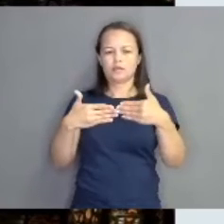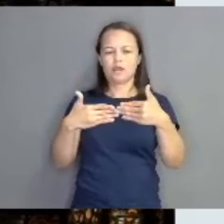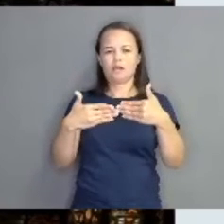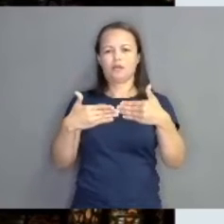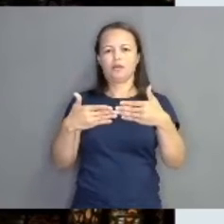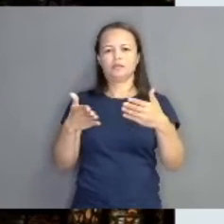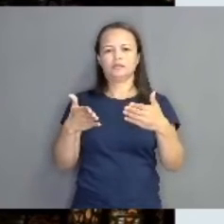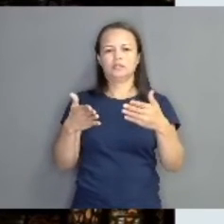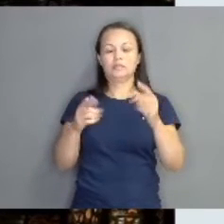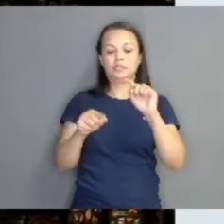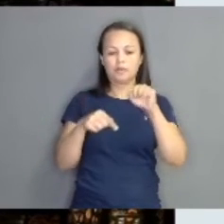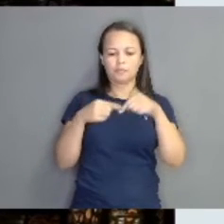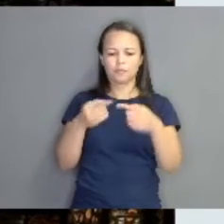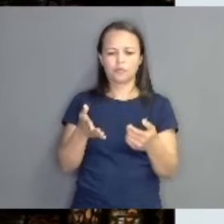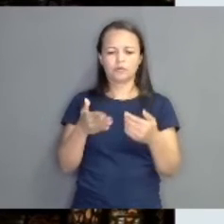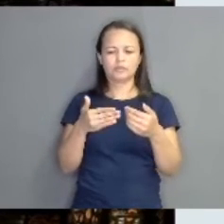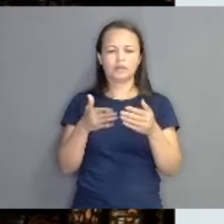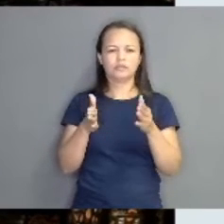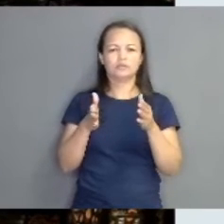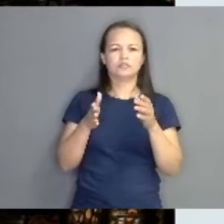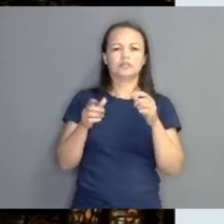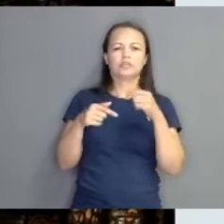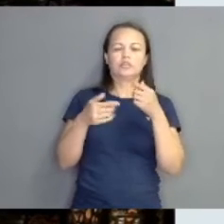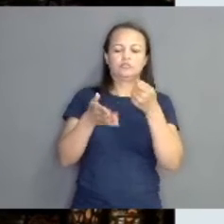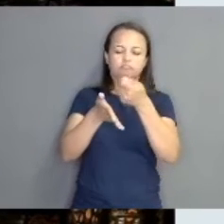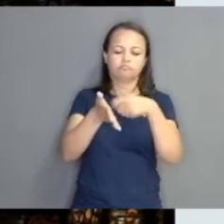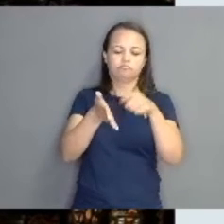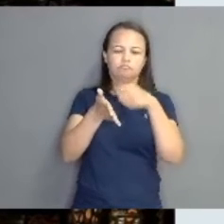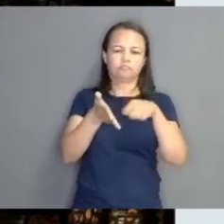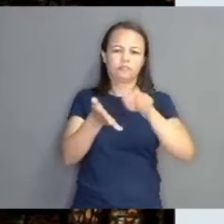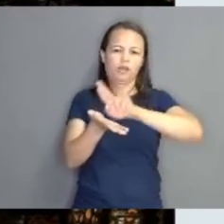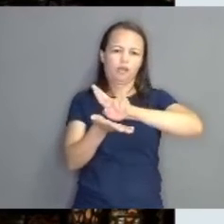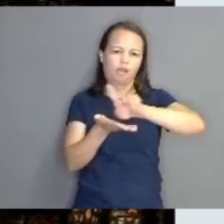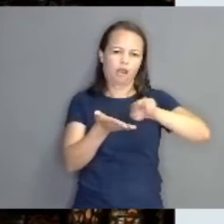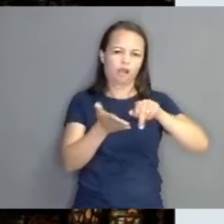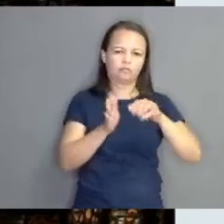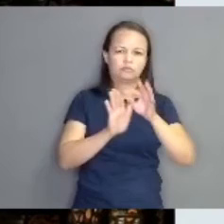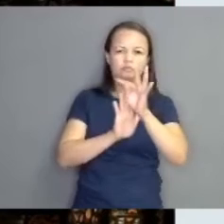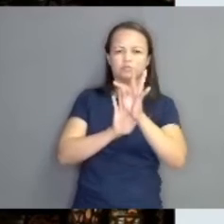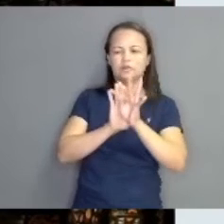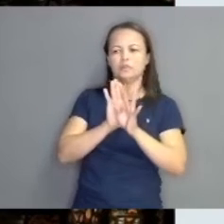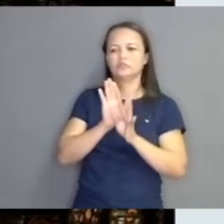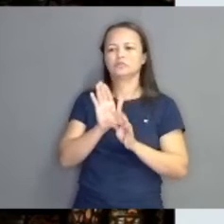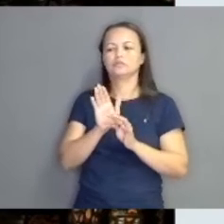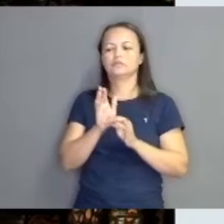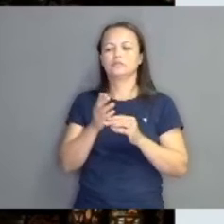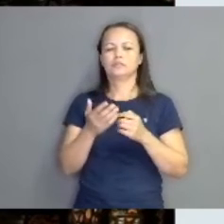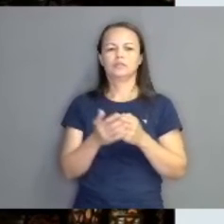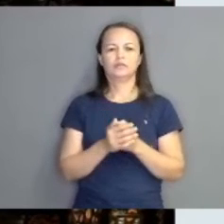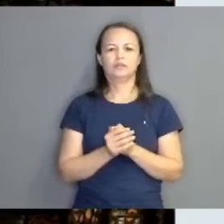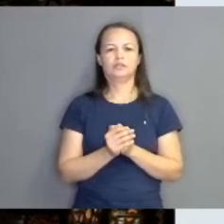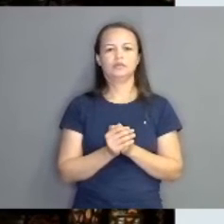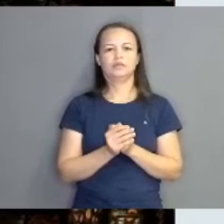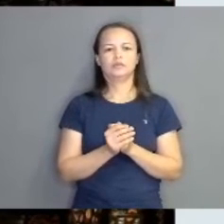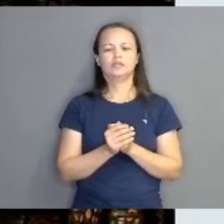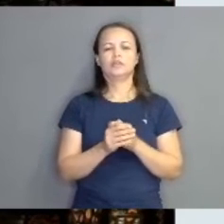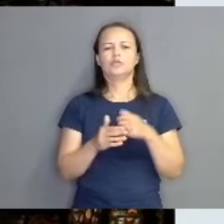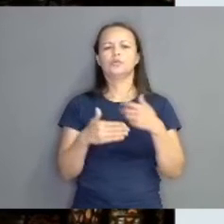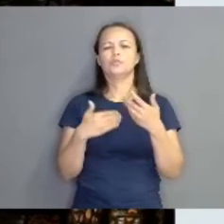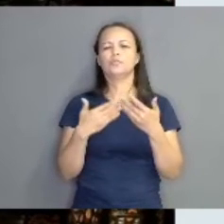destaca escrevendo vários textos, né? E uma questão que o teatro lá na